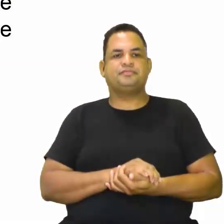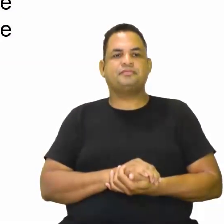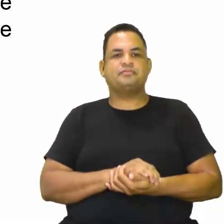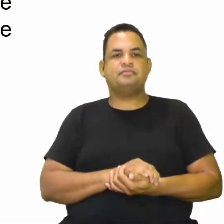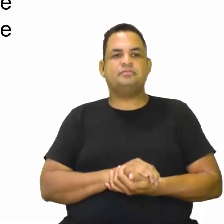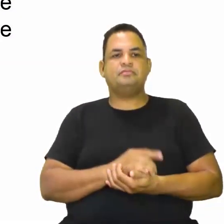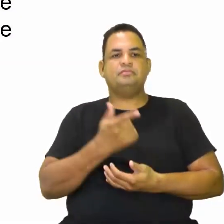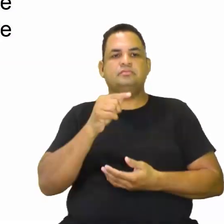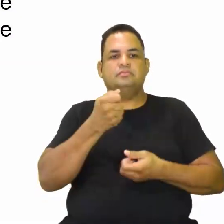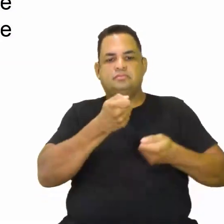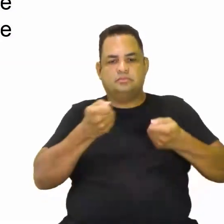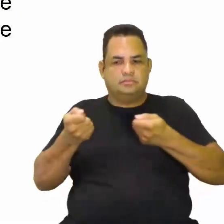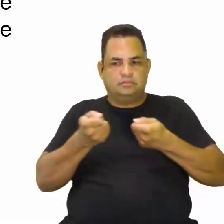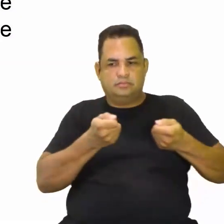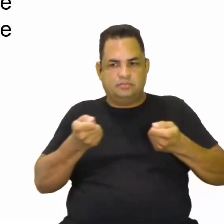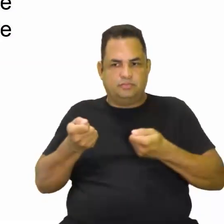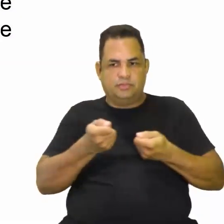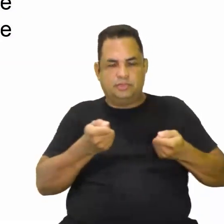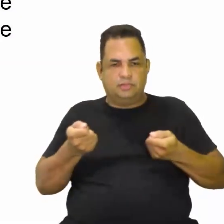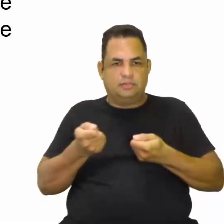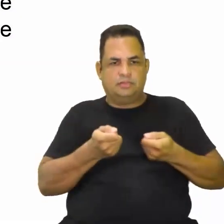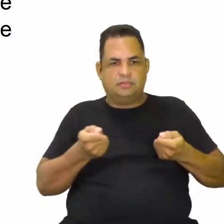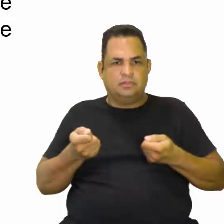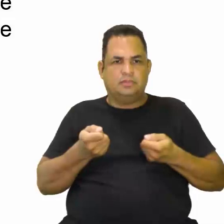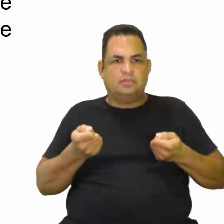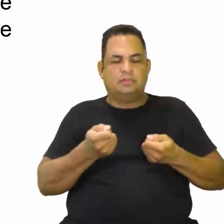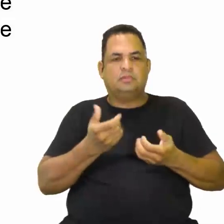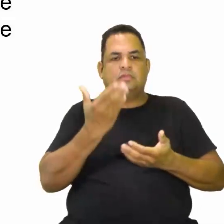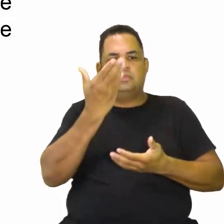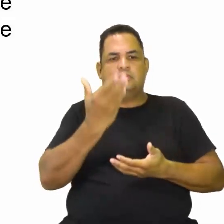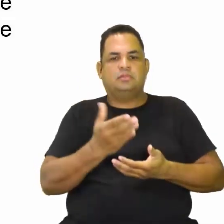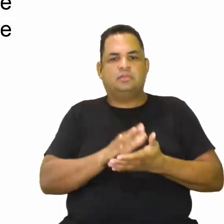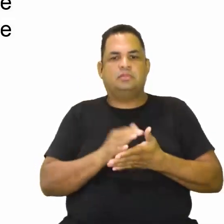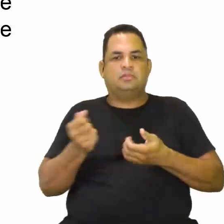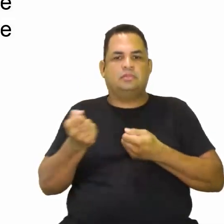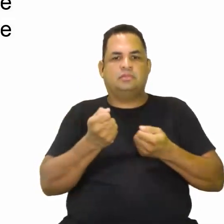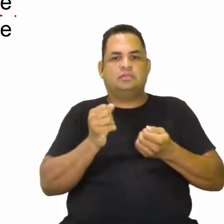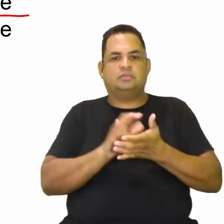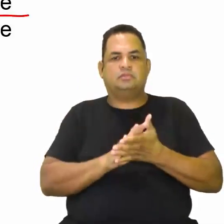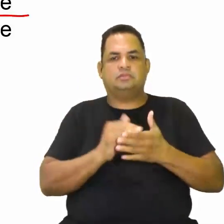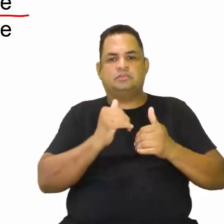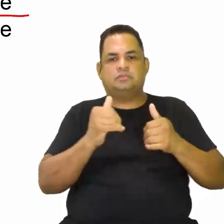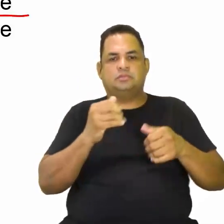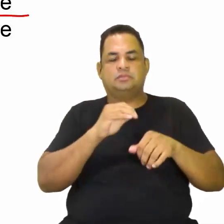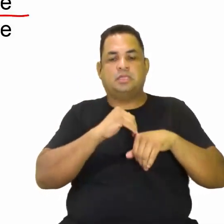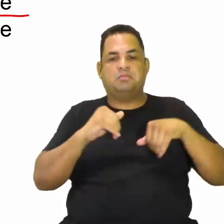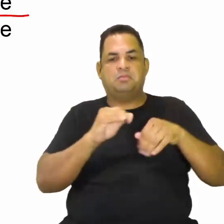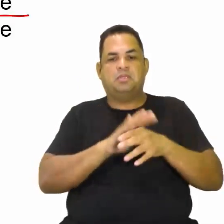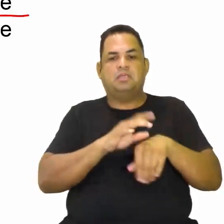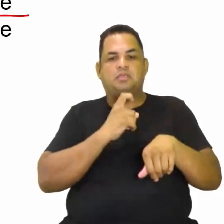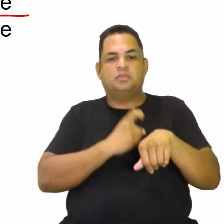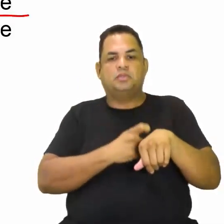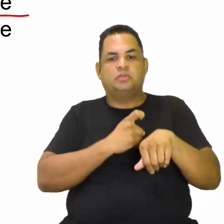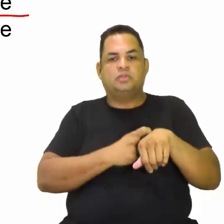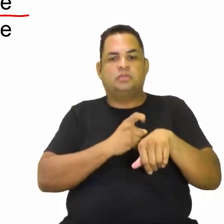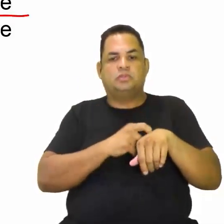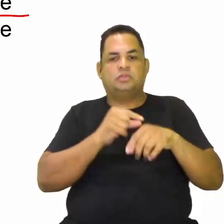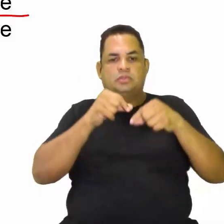A peneiração, olha só, separa sólidos que apresentam grãos